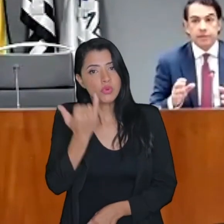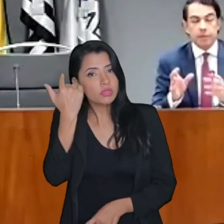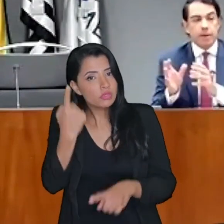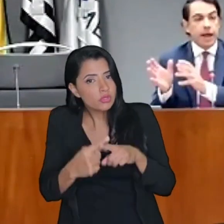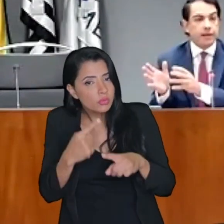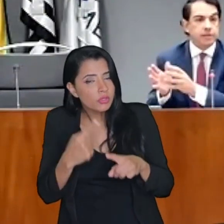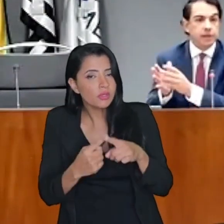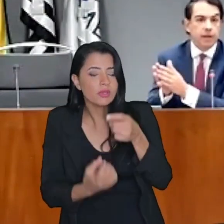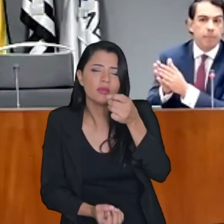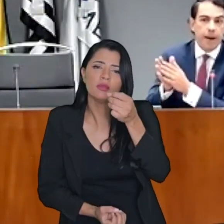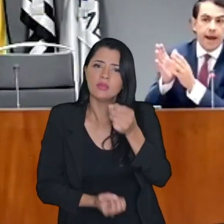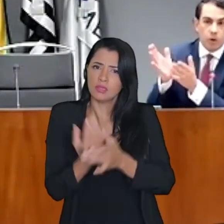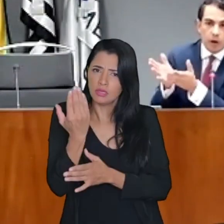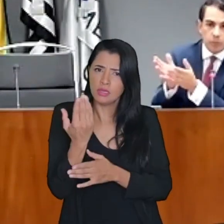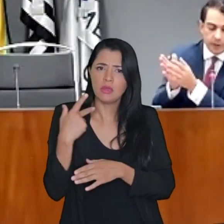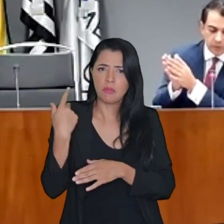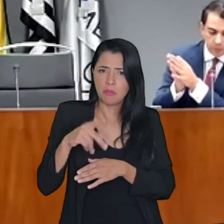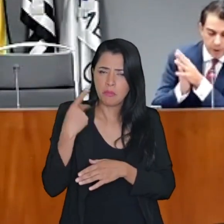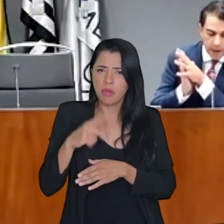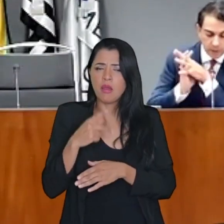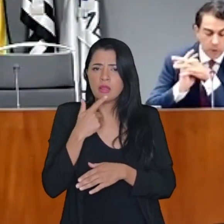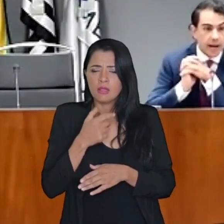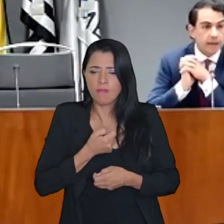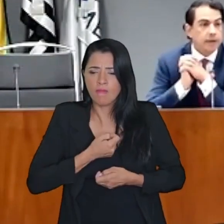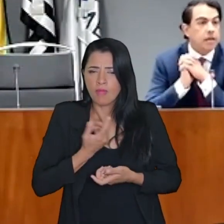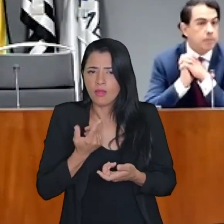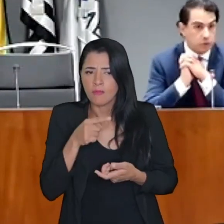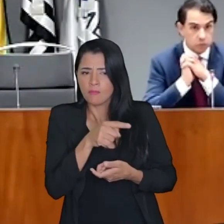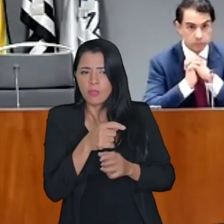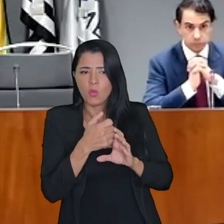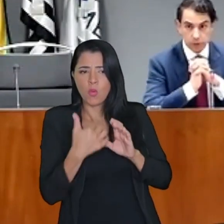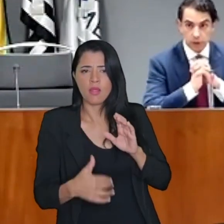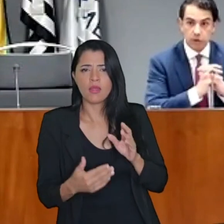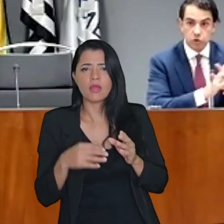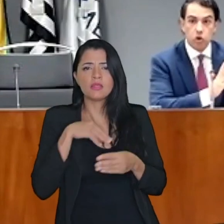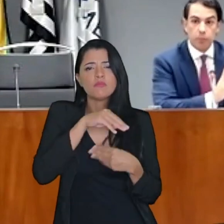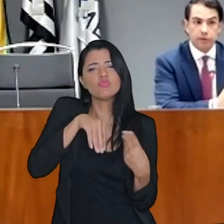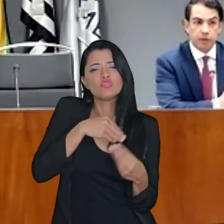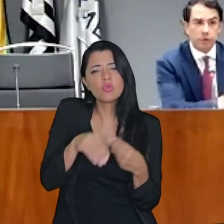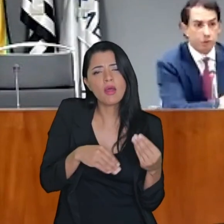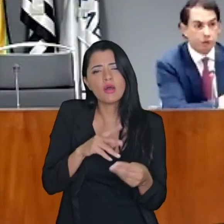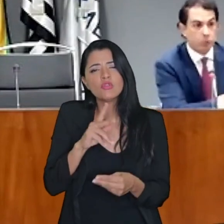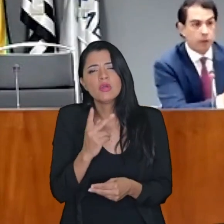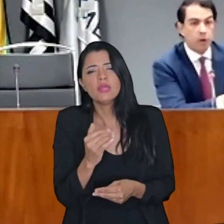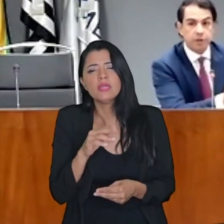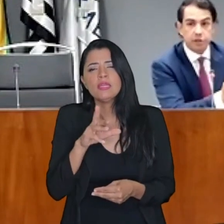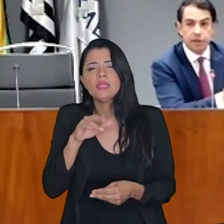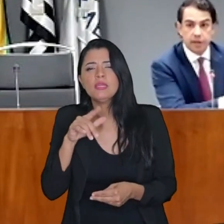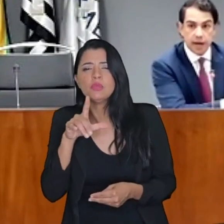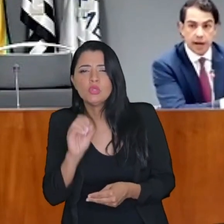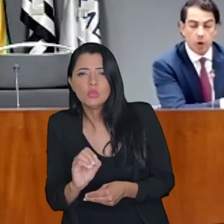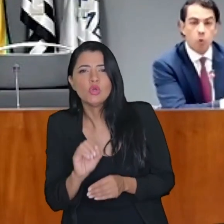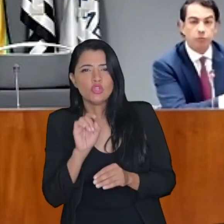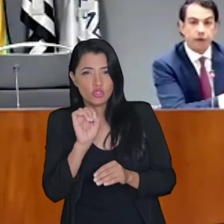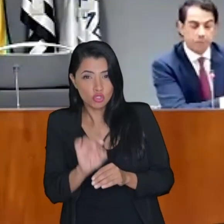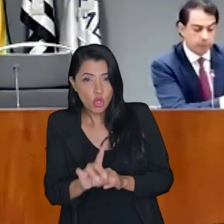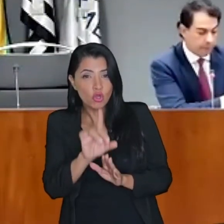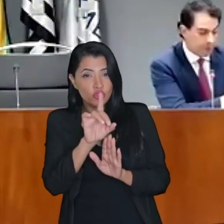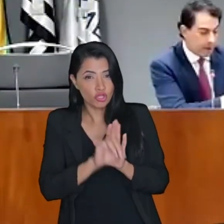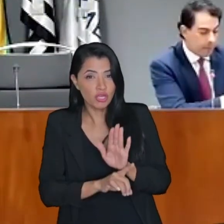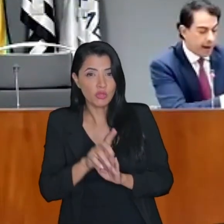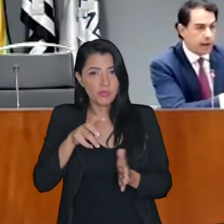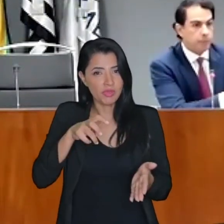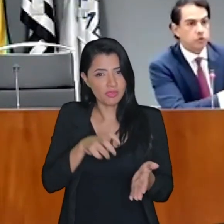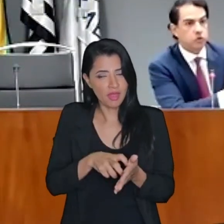porque estabelece para a colaboração premiada um caráter híbrido, não só, portanto, de direito penal, na medida em que ela